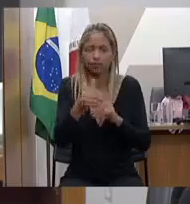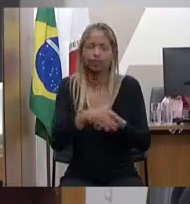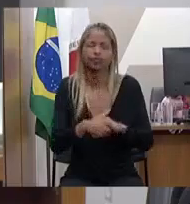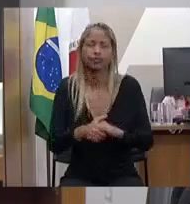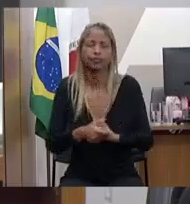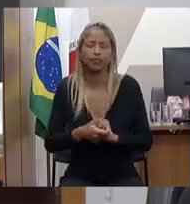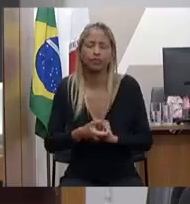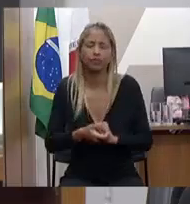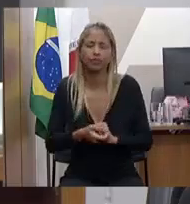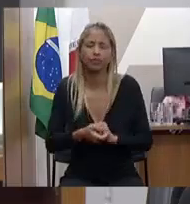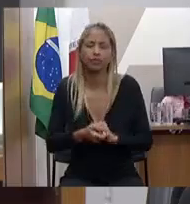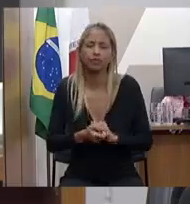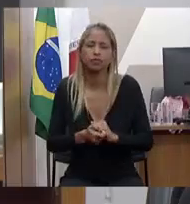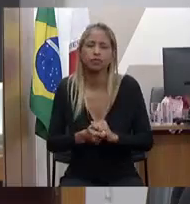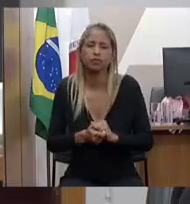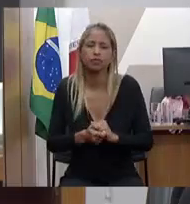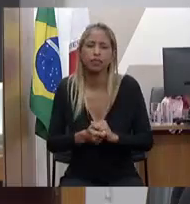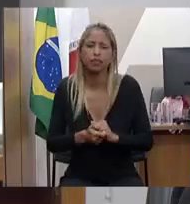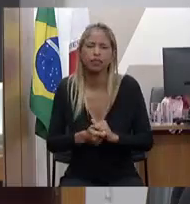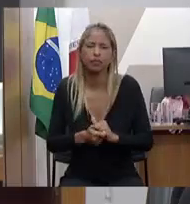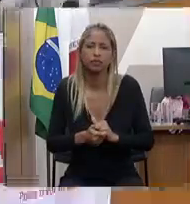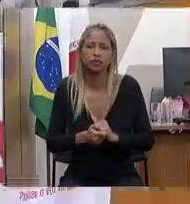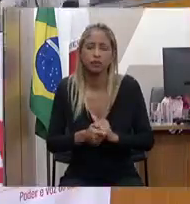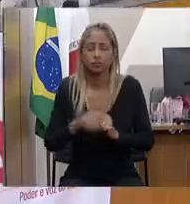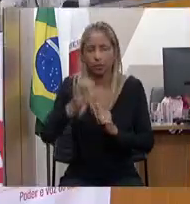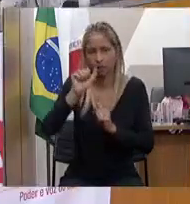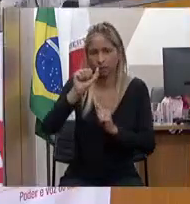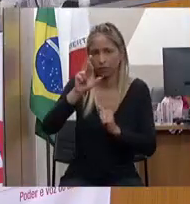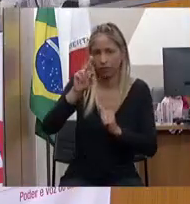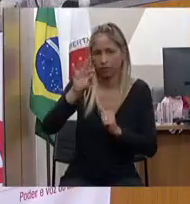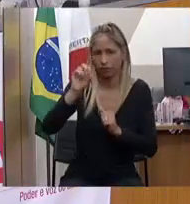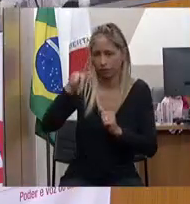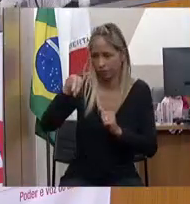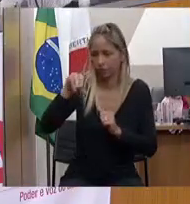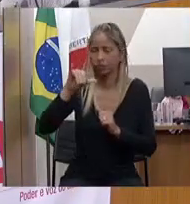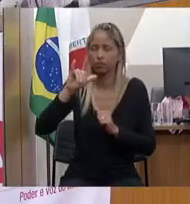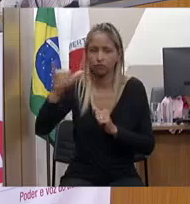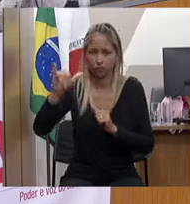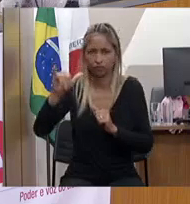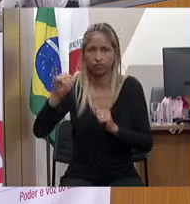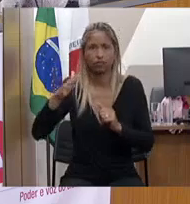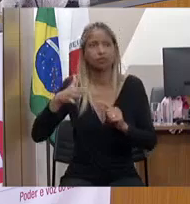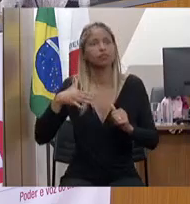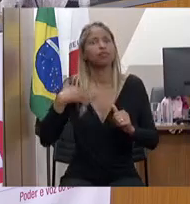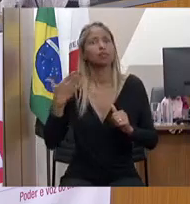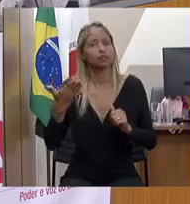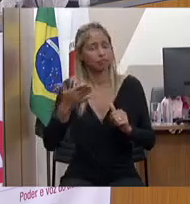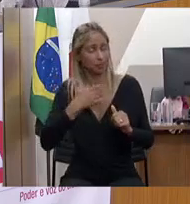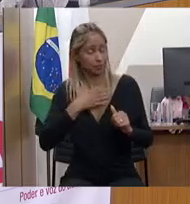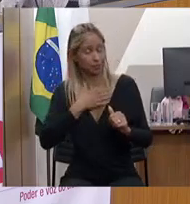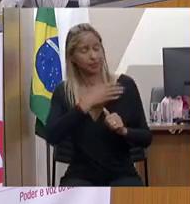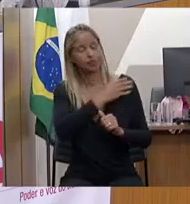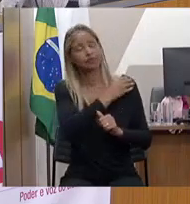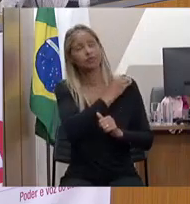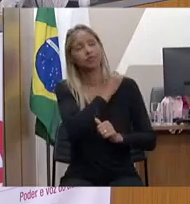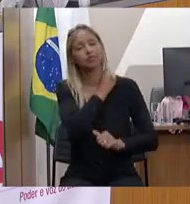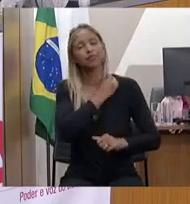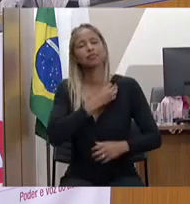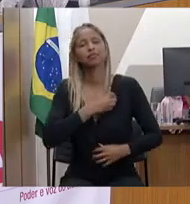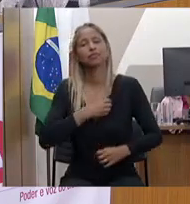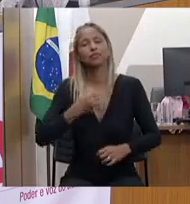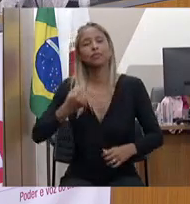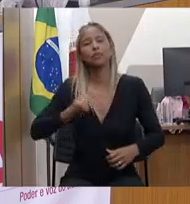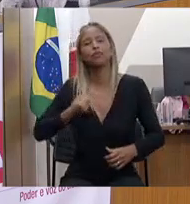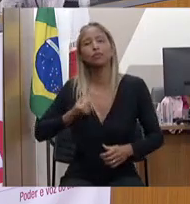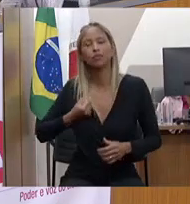e quando o Airton fala dos e assustador para mim Aílton quando você fala do número